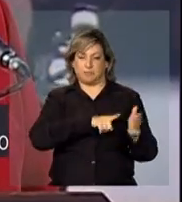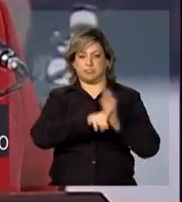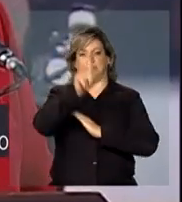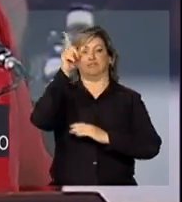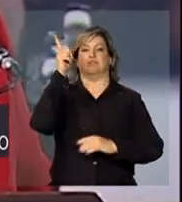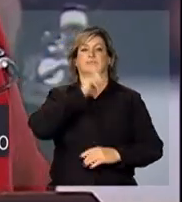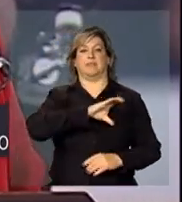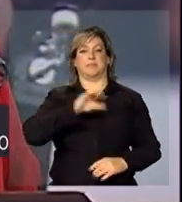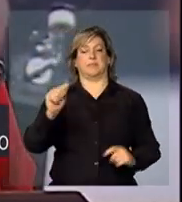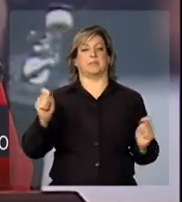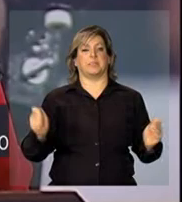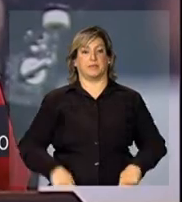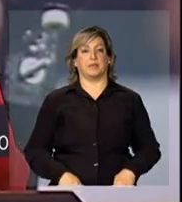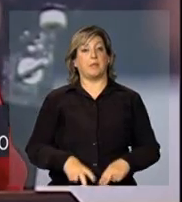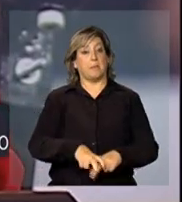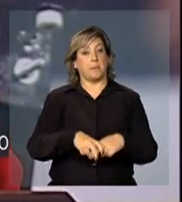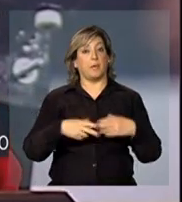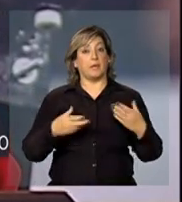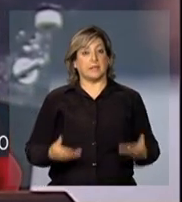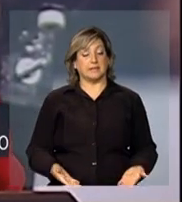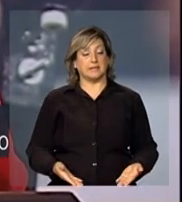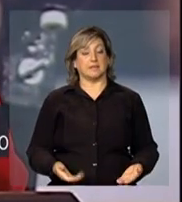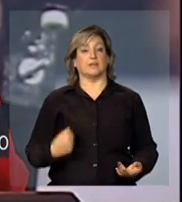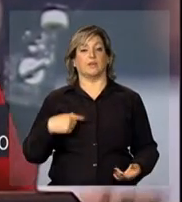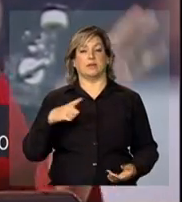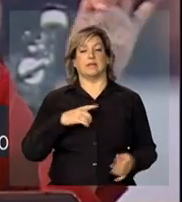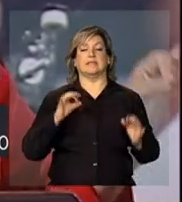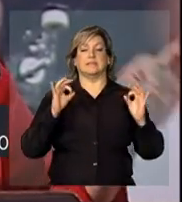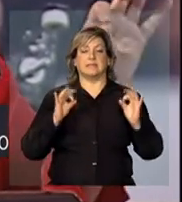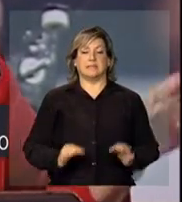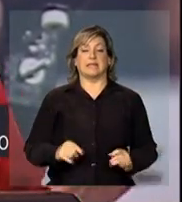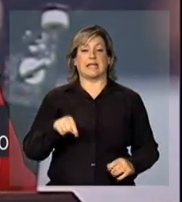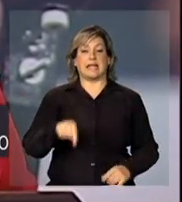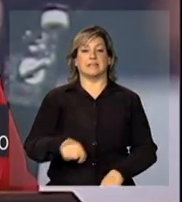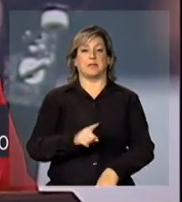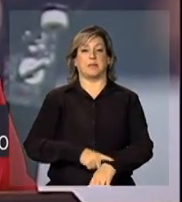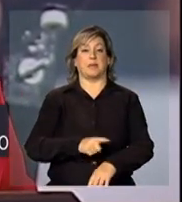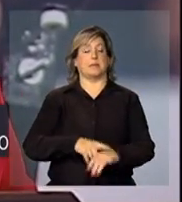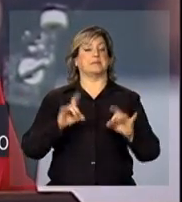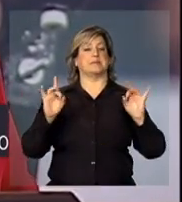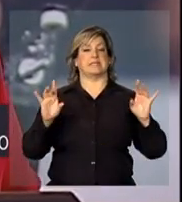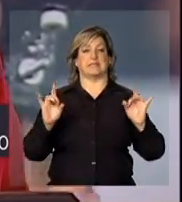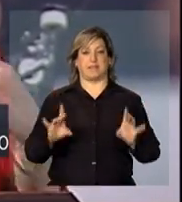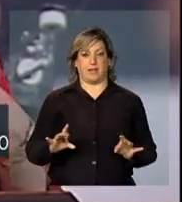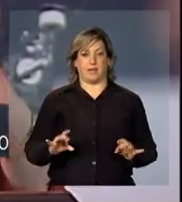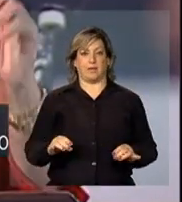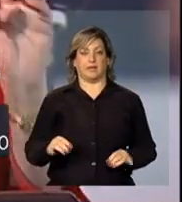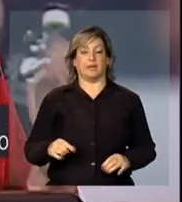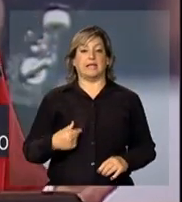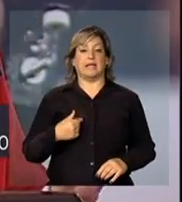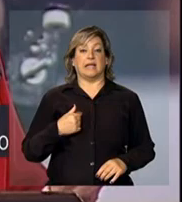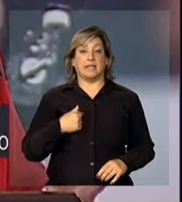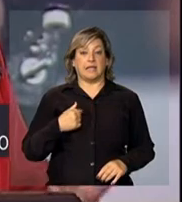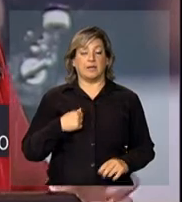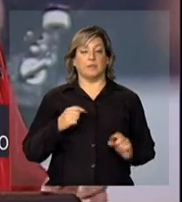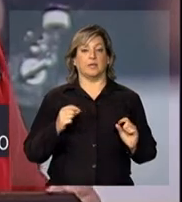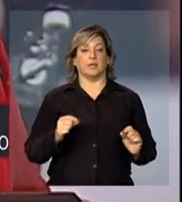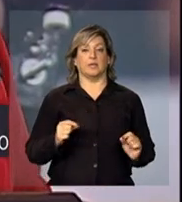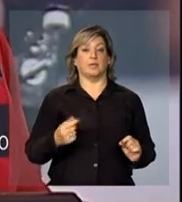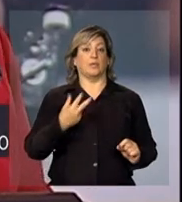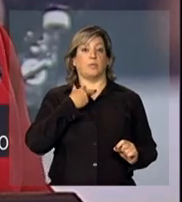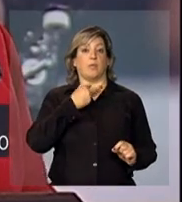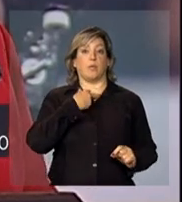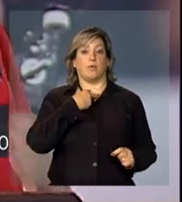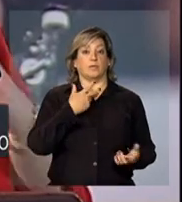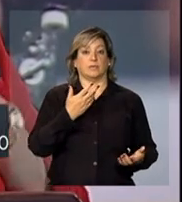por isso e eu tenho certeza que esse é o momento especial eu não poderia deixar